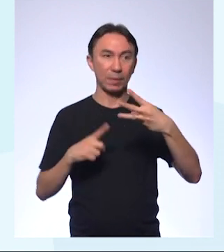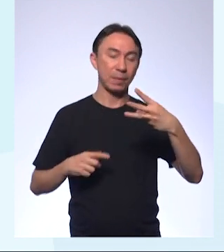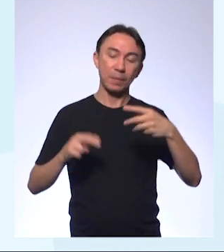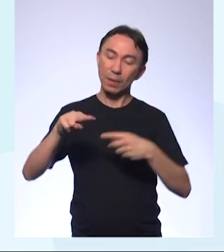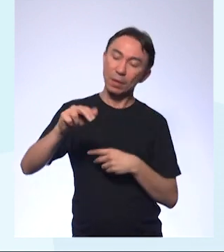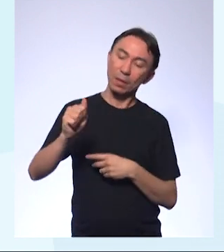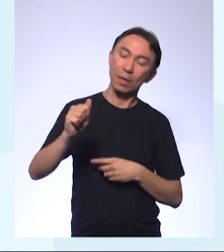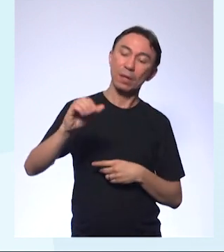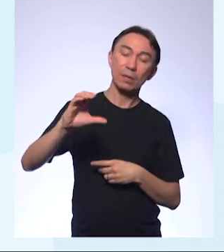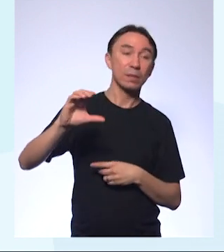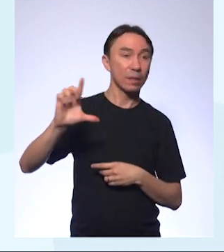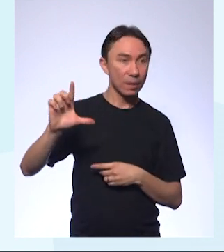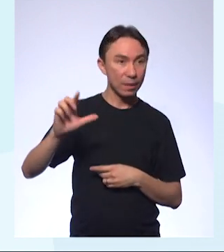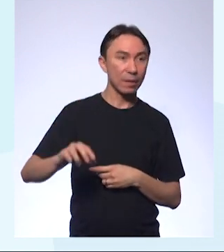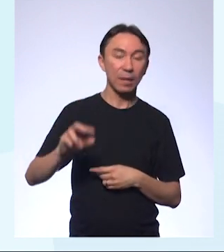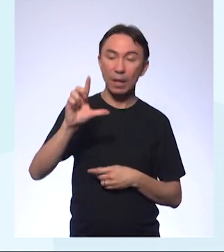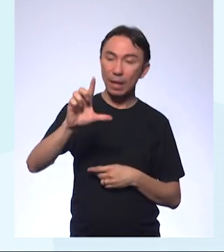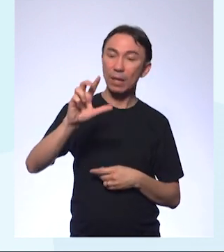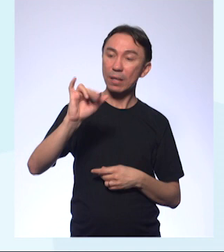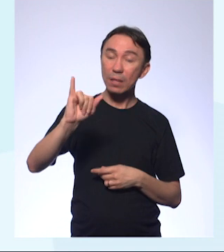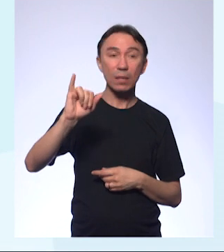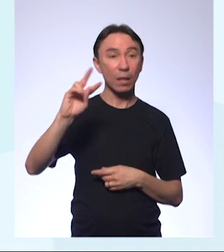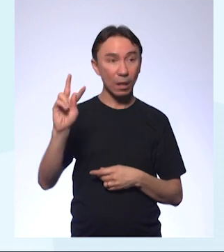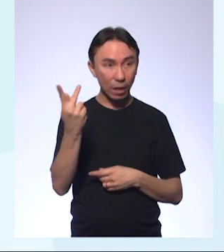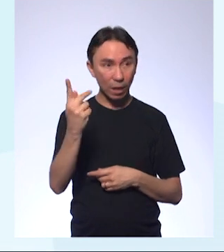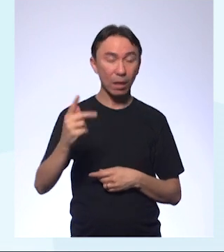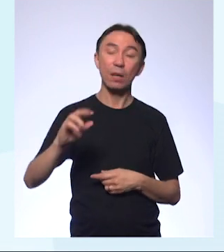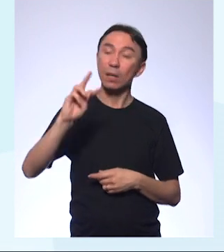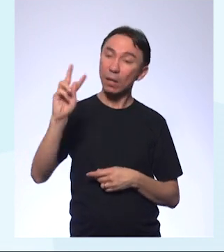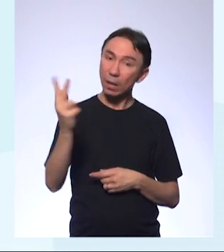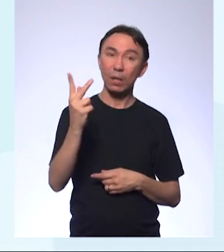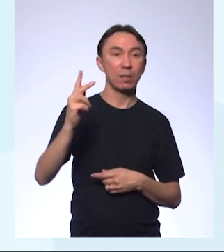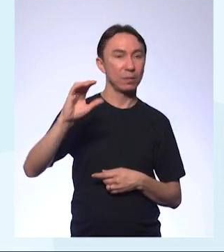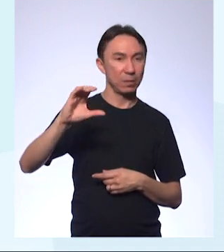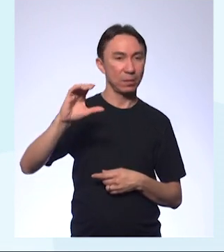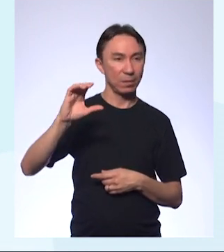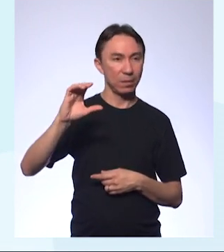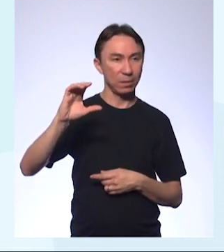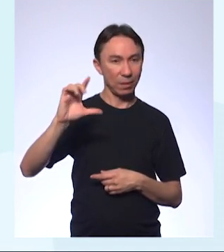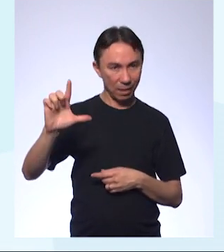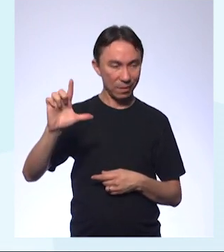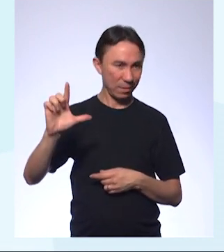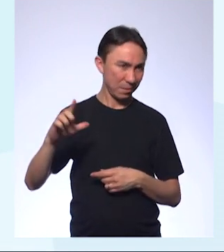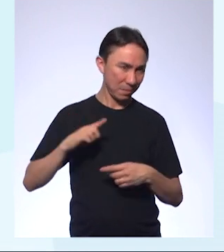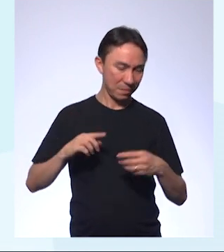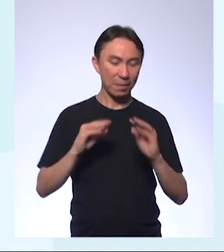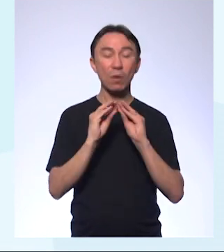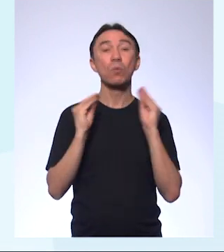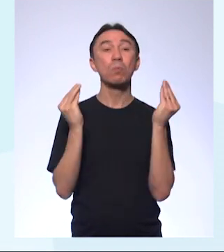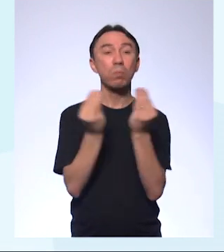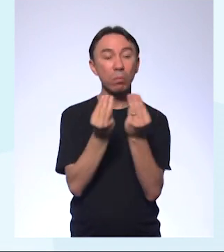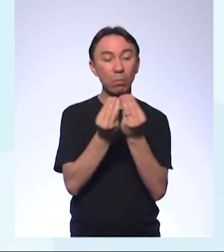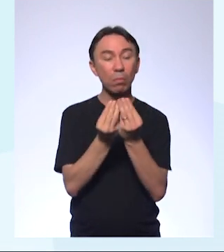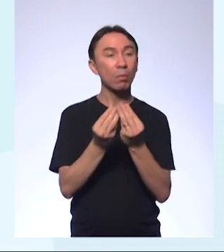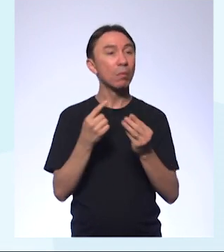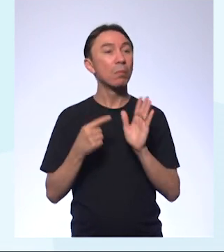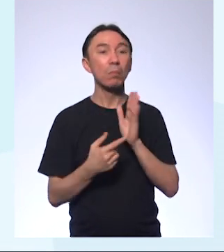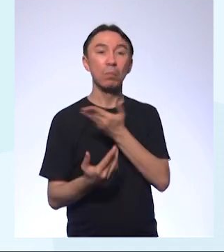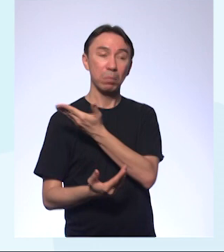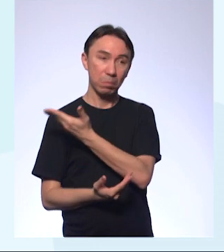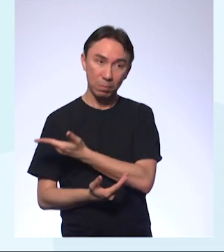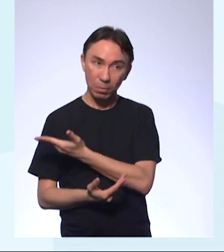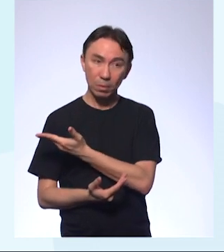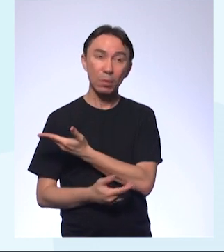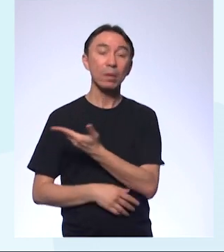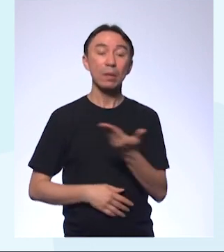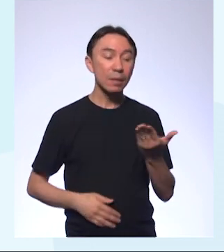NaCl, LiH e HCl. Das substâncias apresentadas, indique quais têm ligação